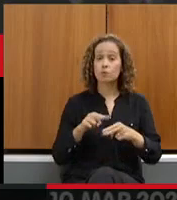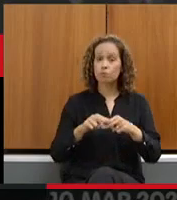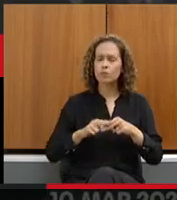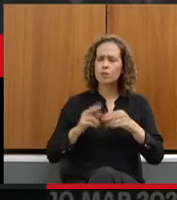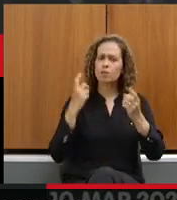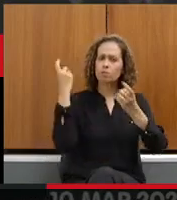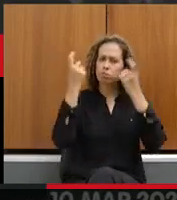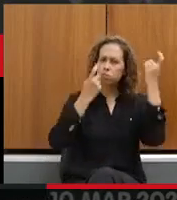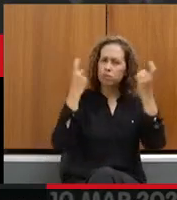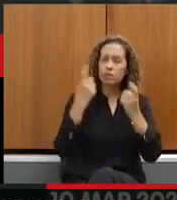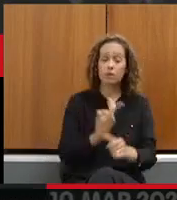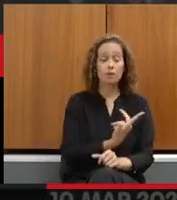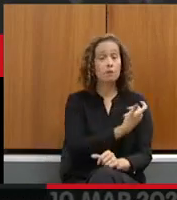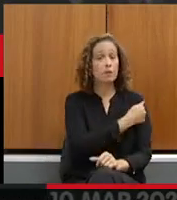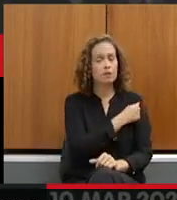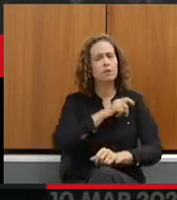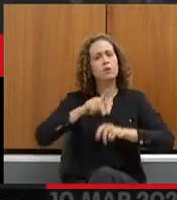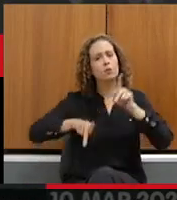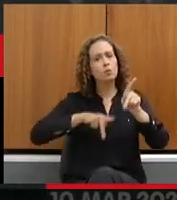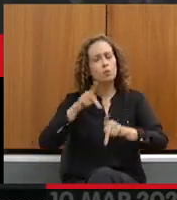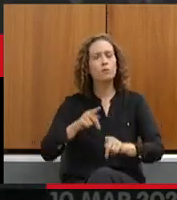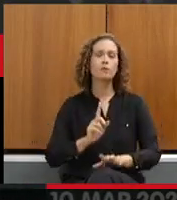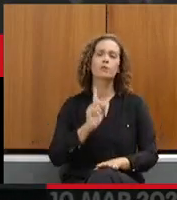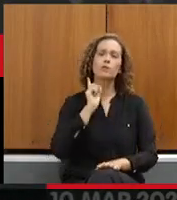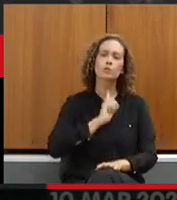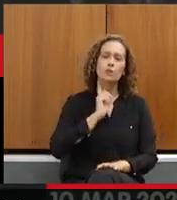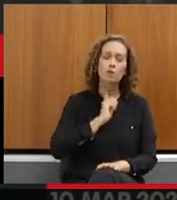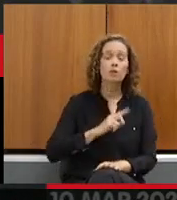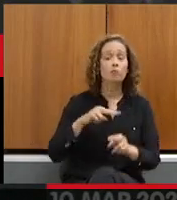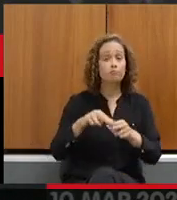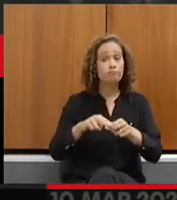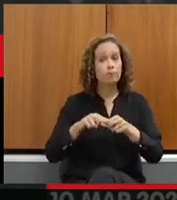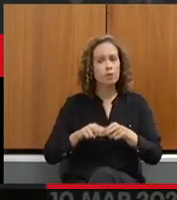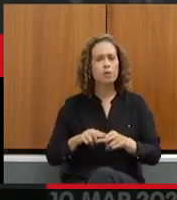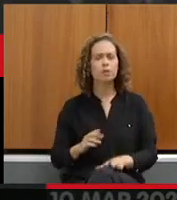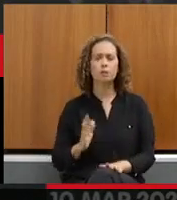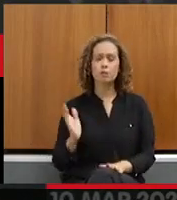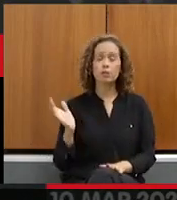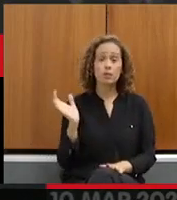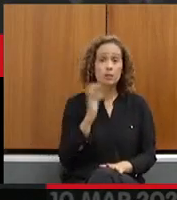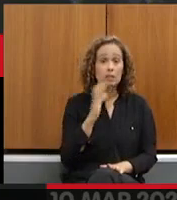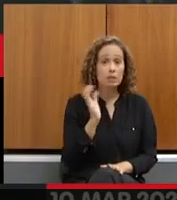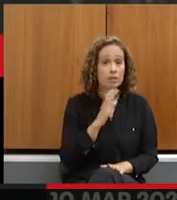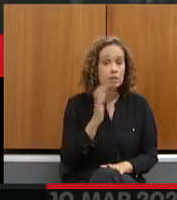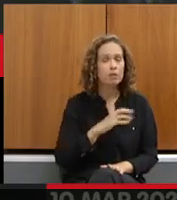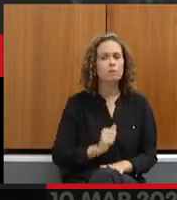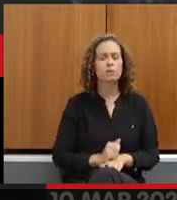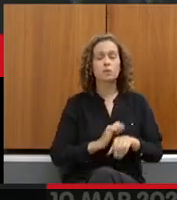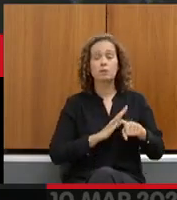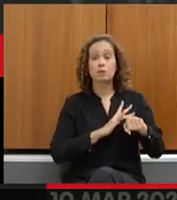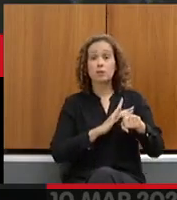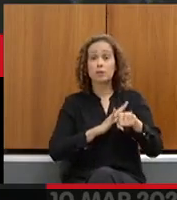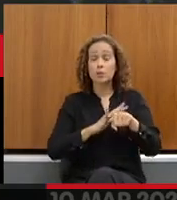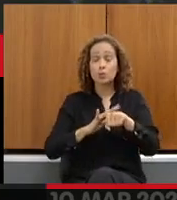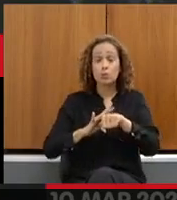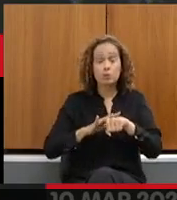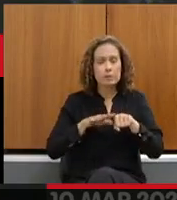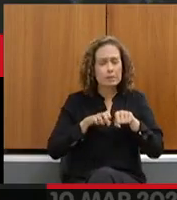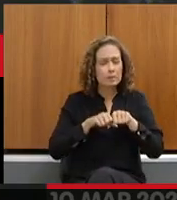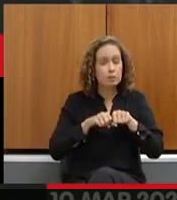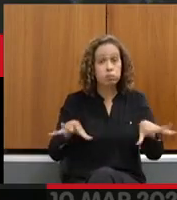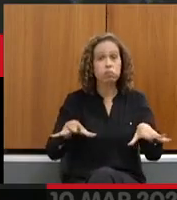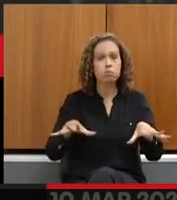preocupação e vacinar a população de Minas Gerais é por isso a nossa pressa essa doença chega cada vez mais perto